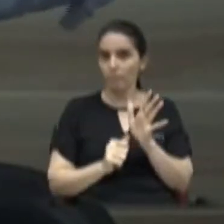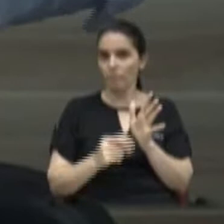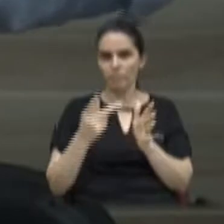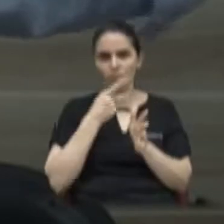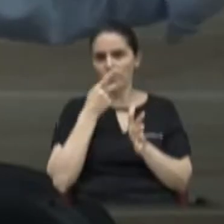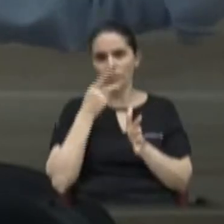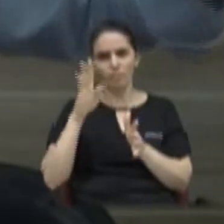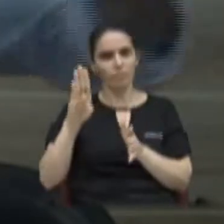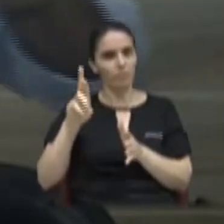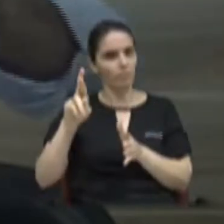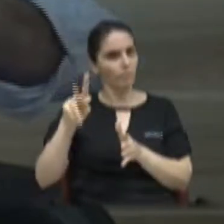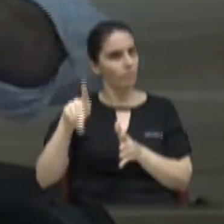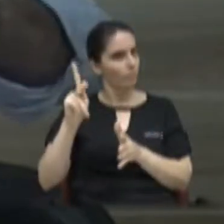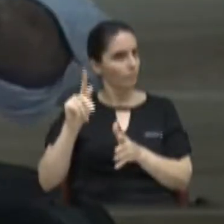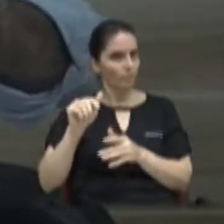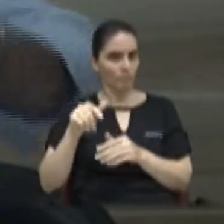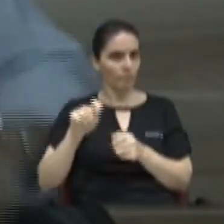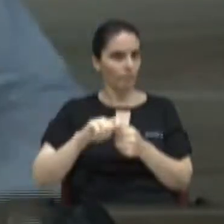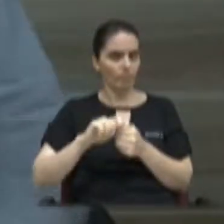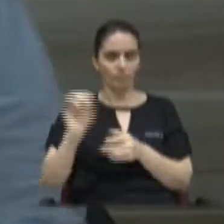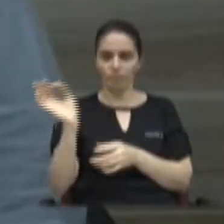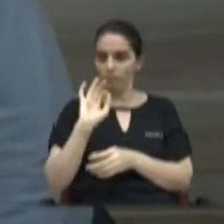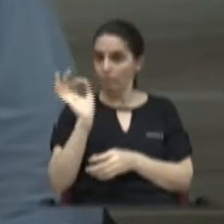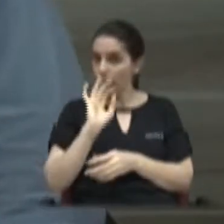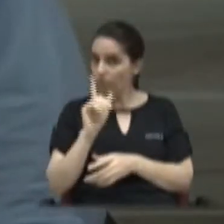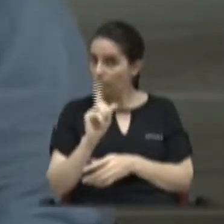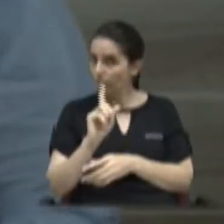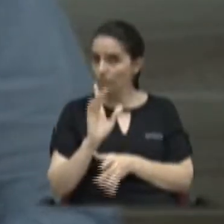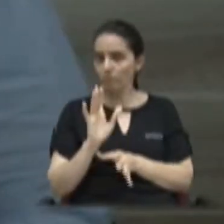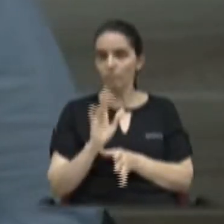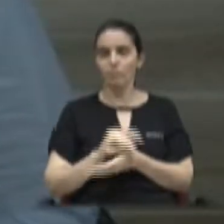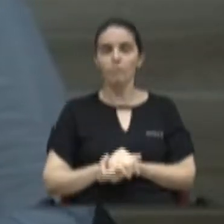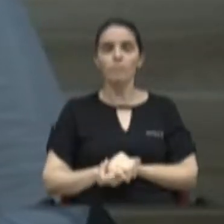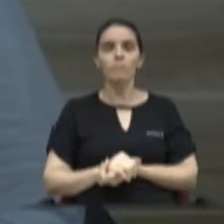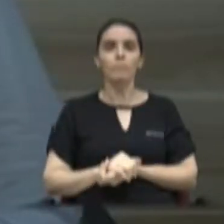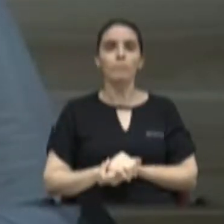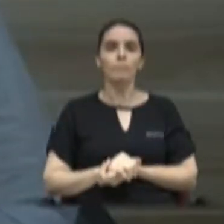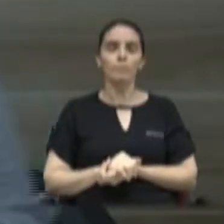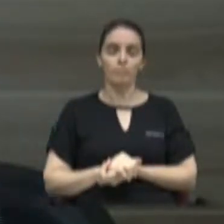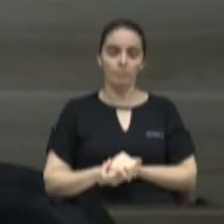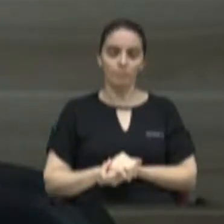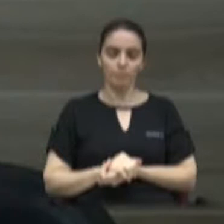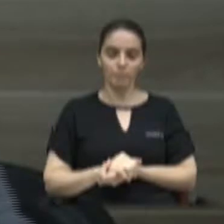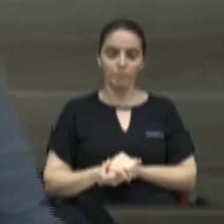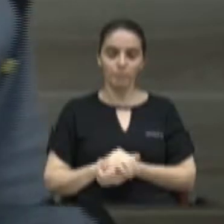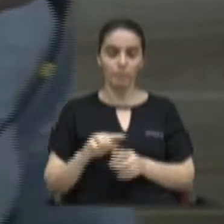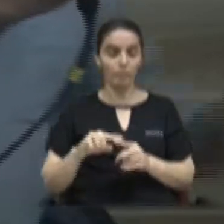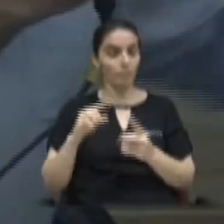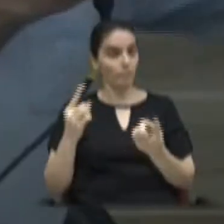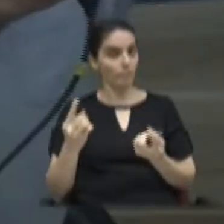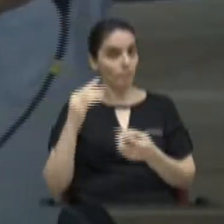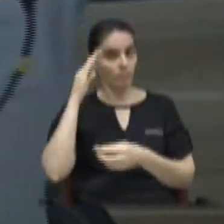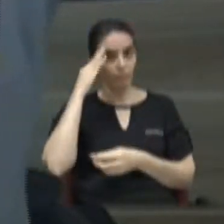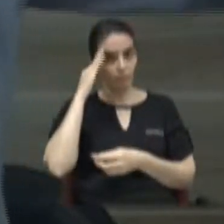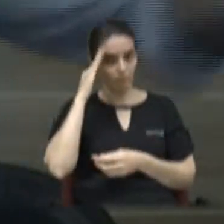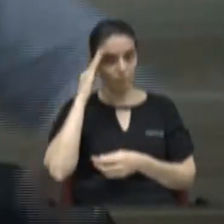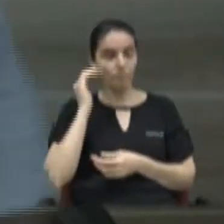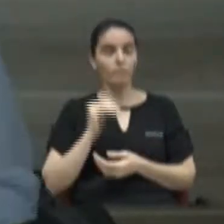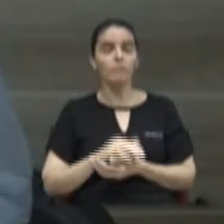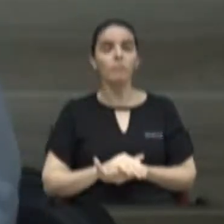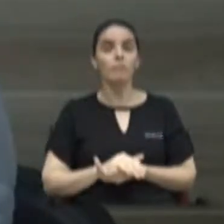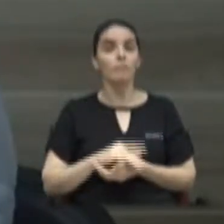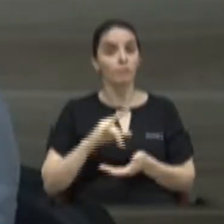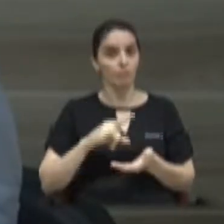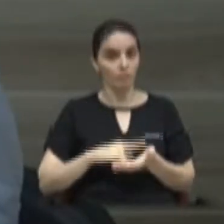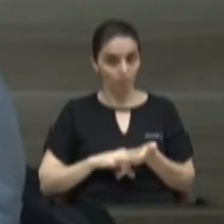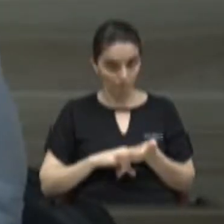BRK faz isso, não. Mas quero entender que, apesar do contrato, nobre